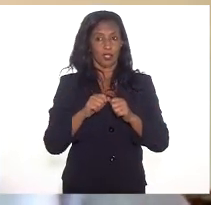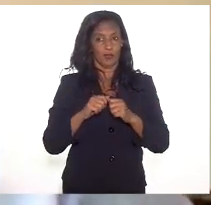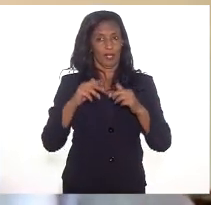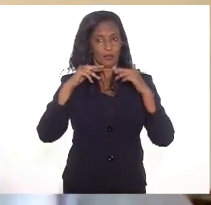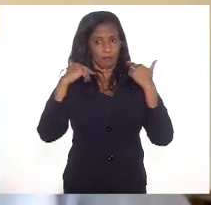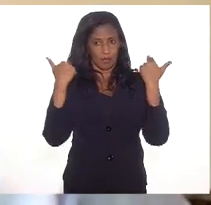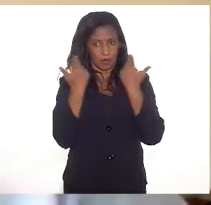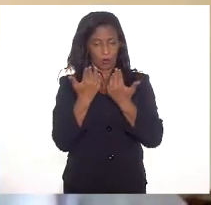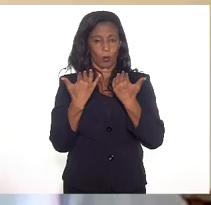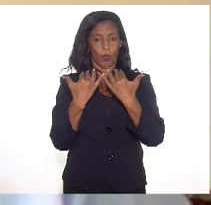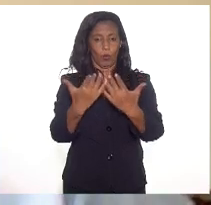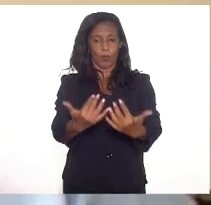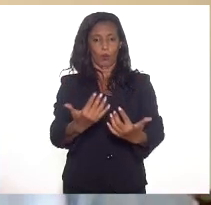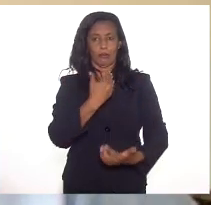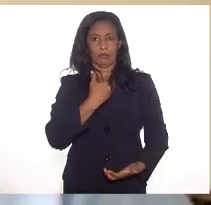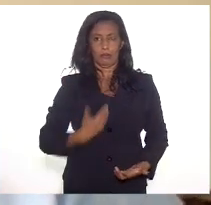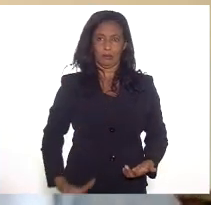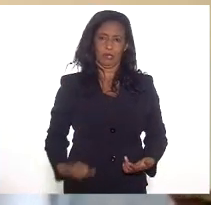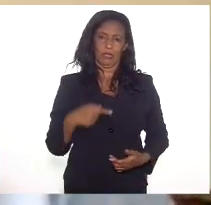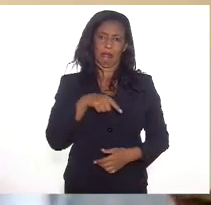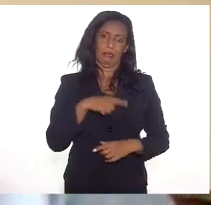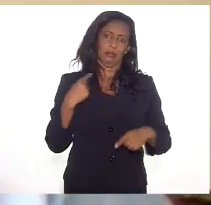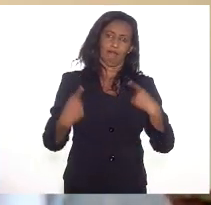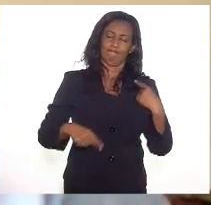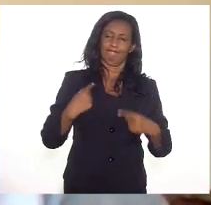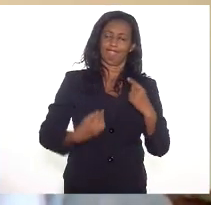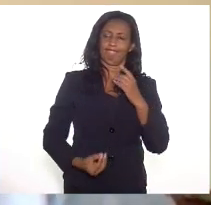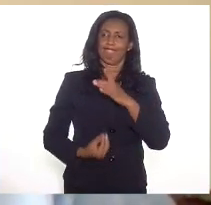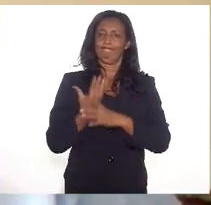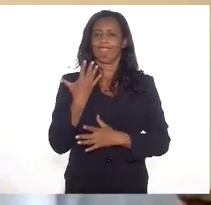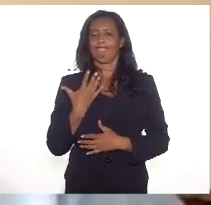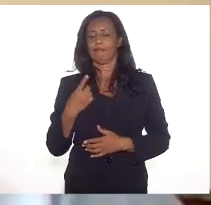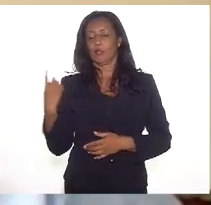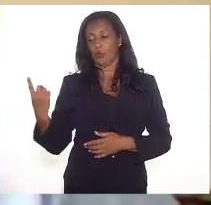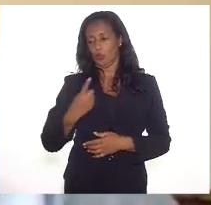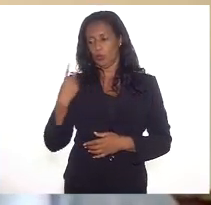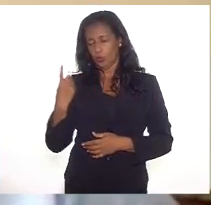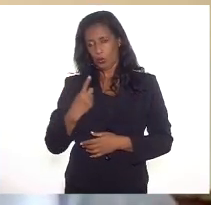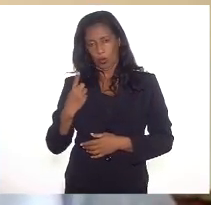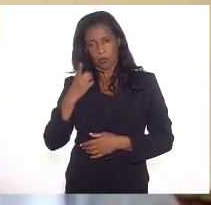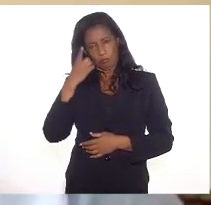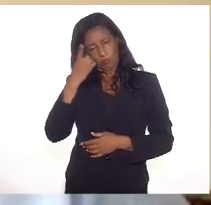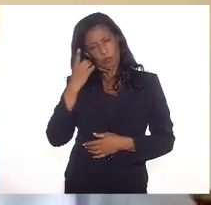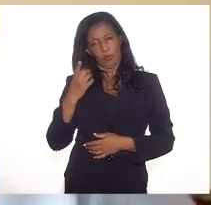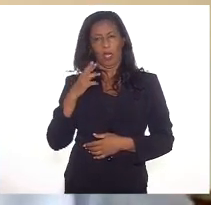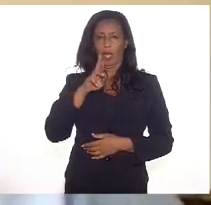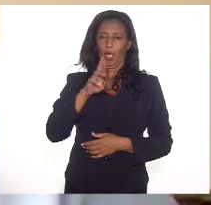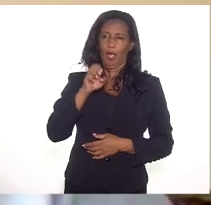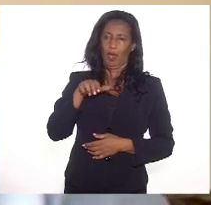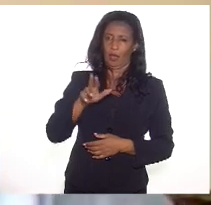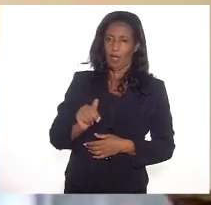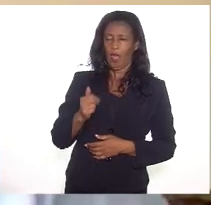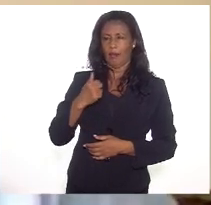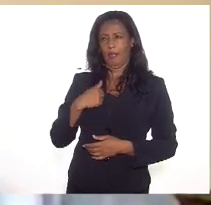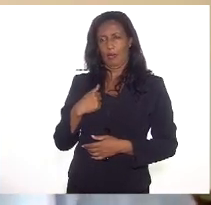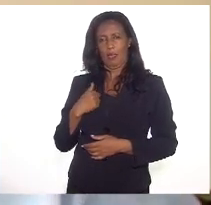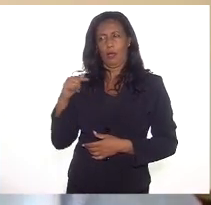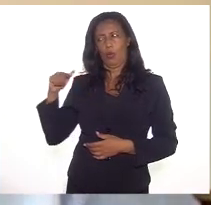pública e esse debate aparece. Então, nós deputados, né, Renata Souza, eu, os demais deputados estavam